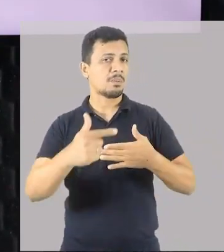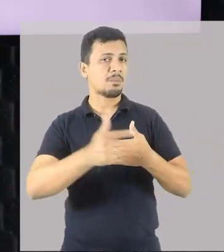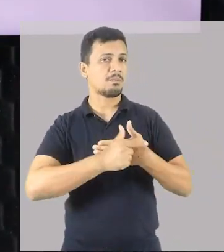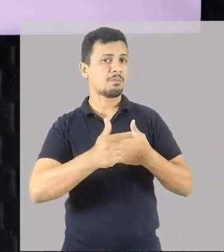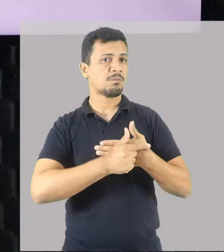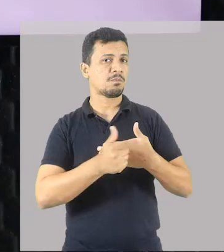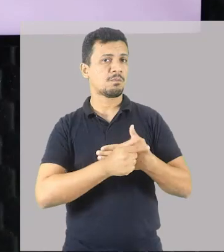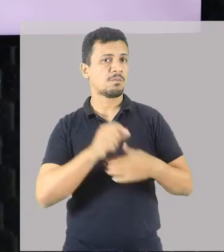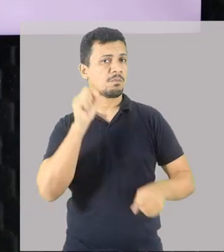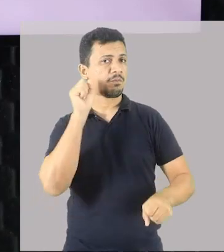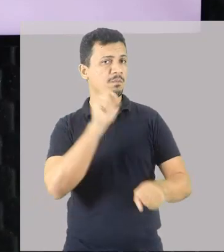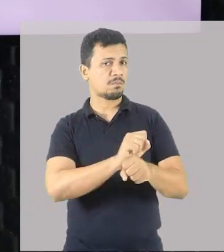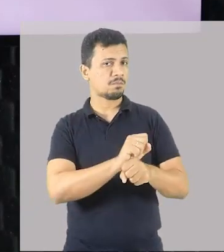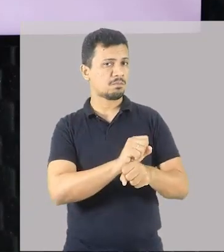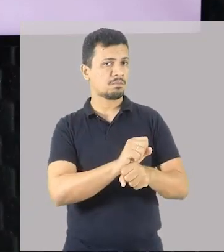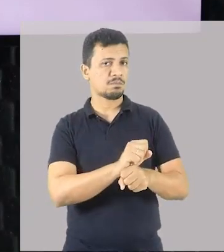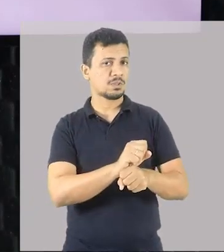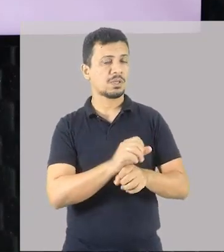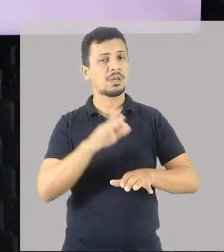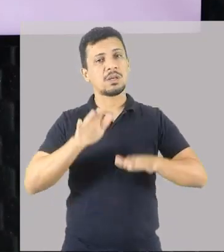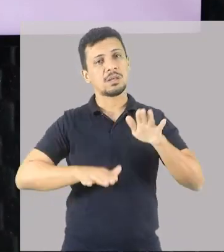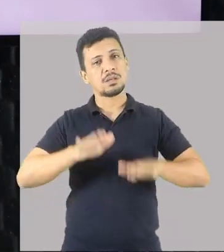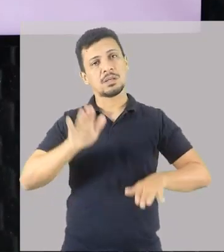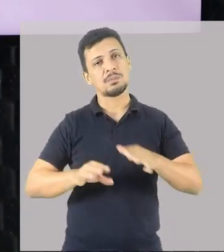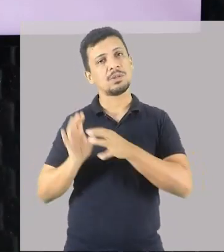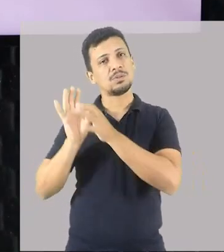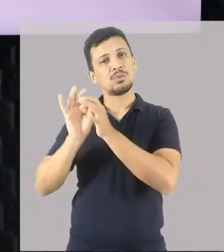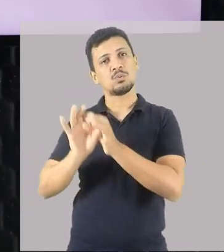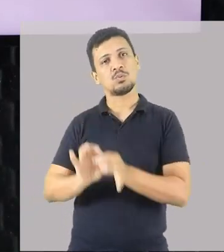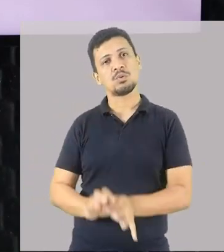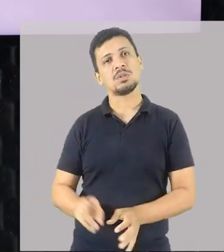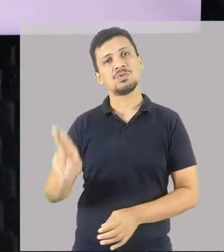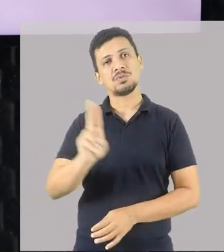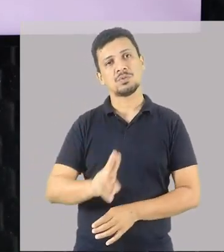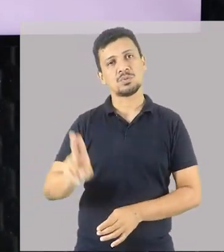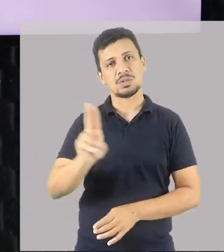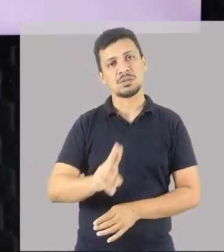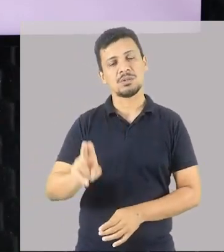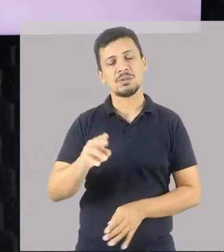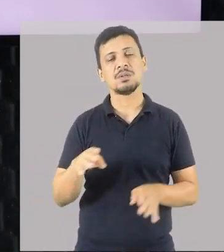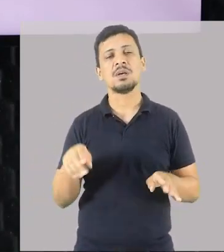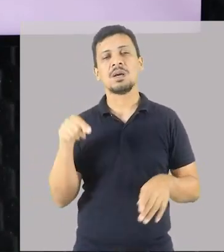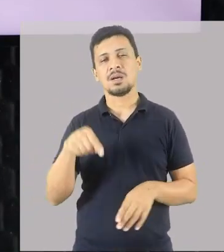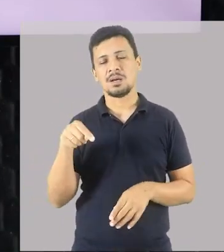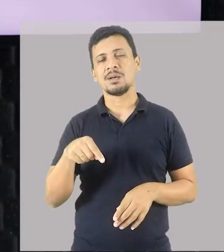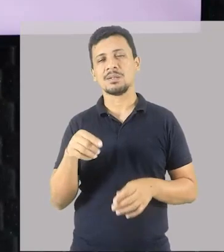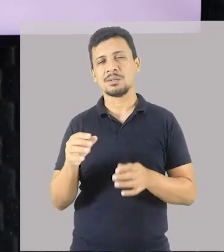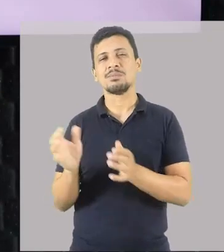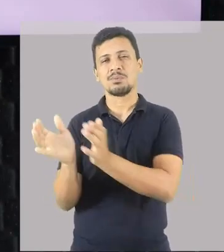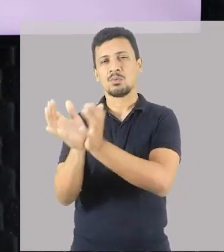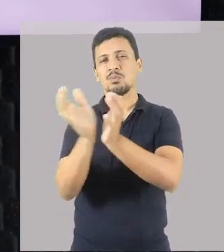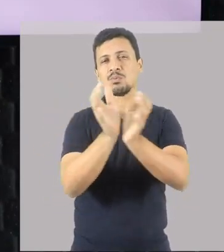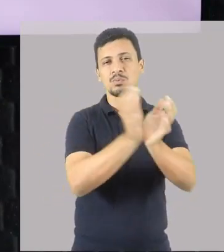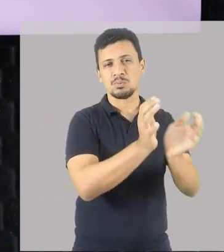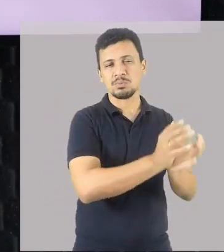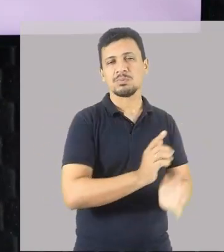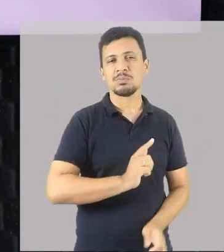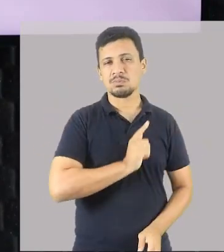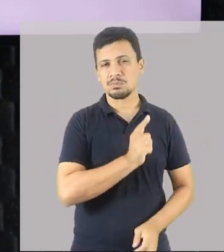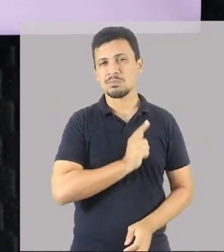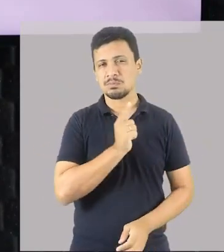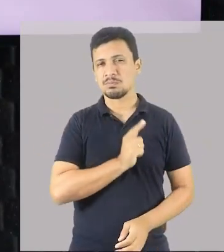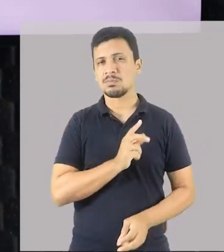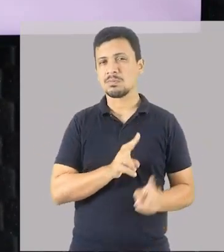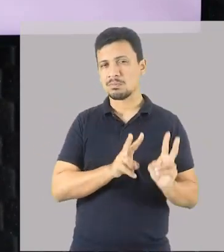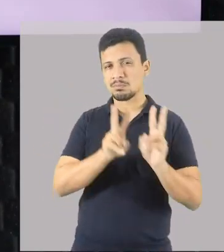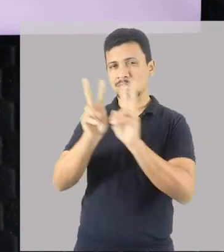morfológica fixa, vai depender do contexto em que ela é empregada. E nós vamos trabalhar as classes gramaticais aqui e nós vamos ver algumas